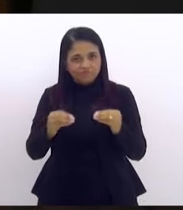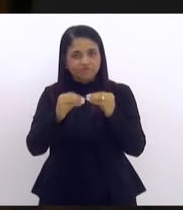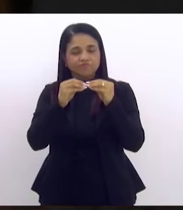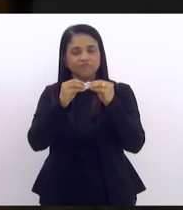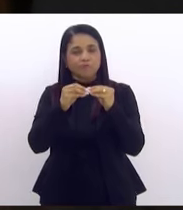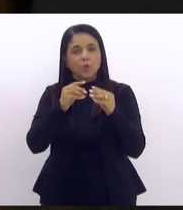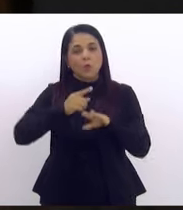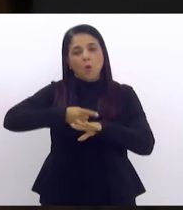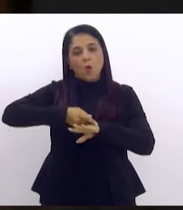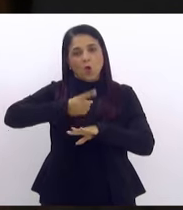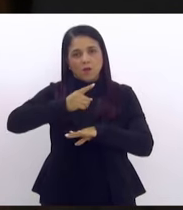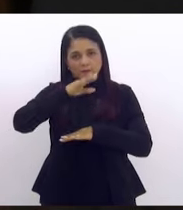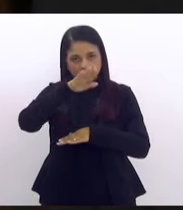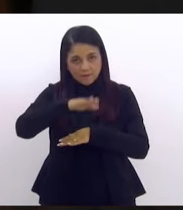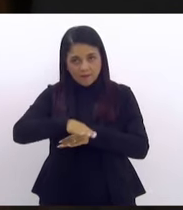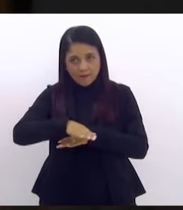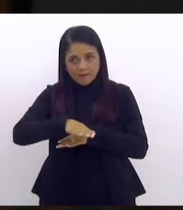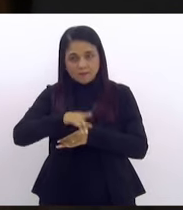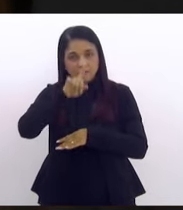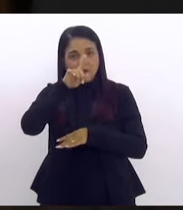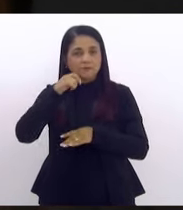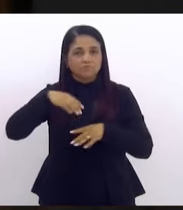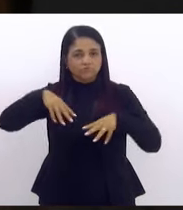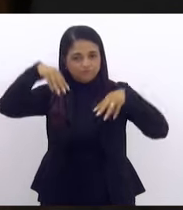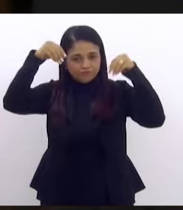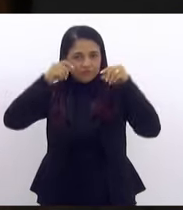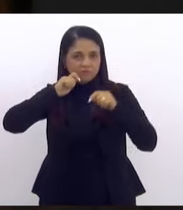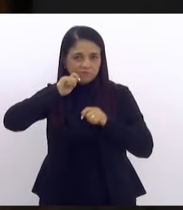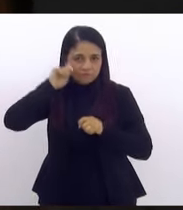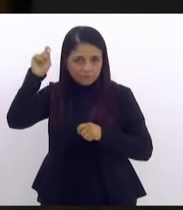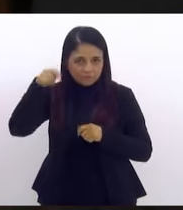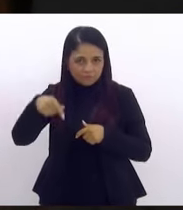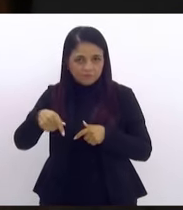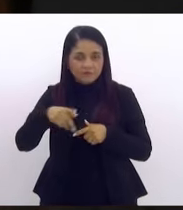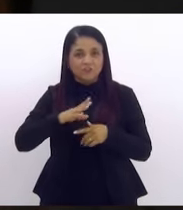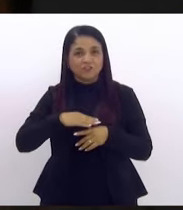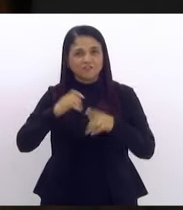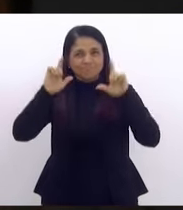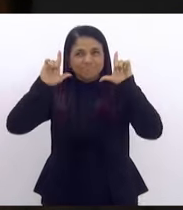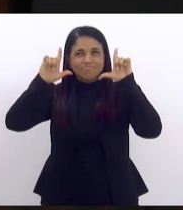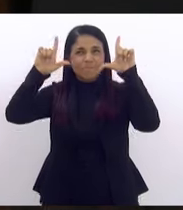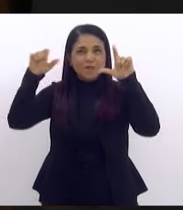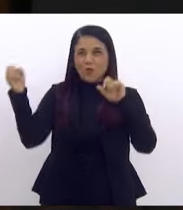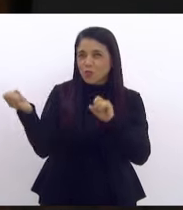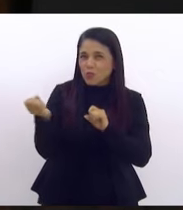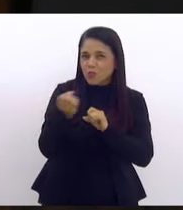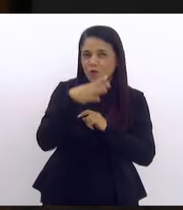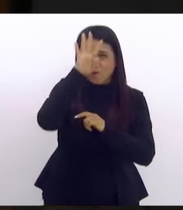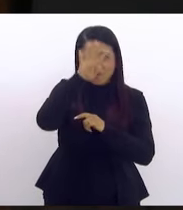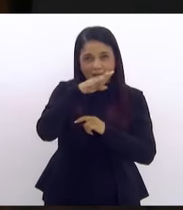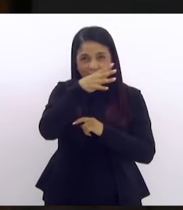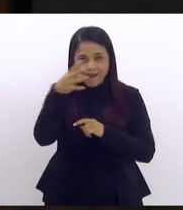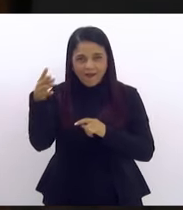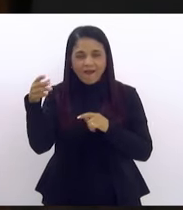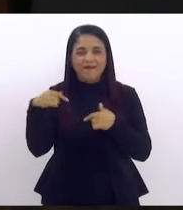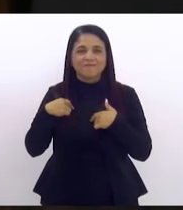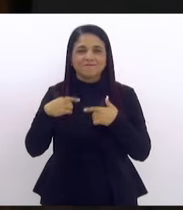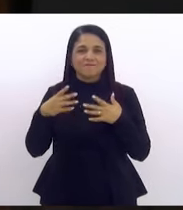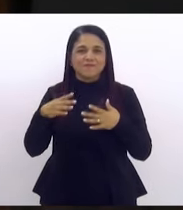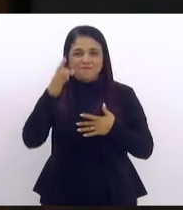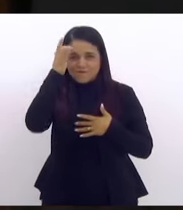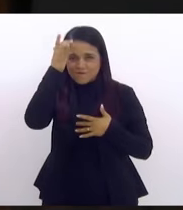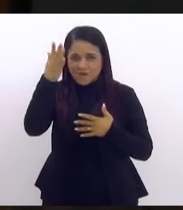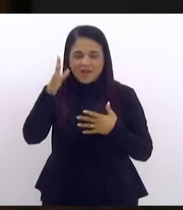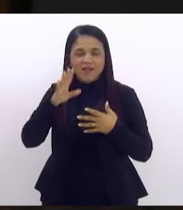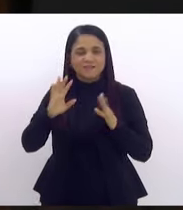13h. Lá. Lá, no Tiradentes, porque a gente já está com painel novo, com tudo lá, que fica até para maior comodidade das